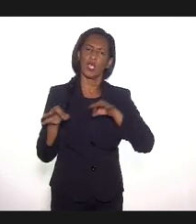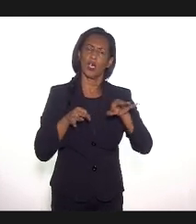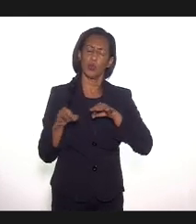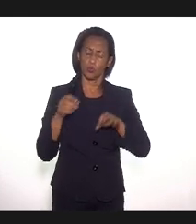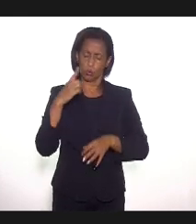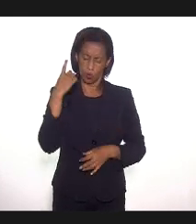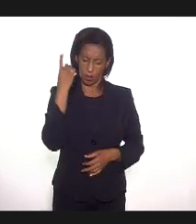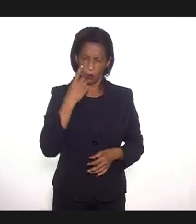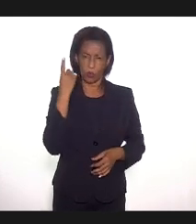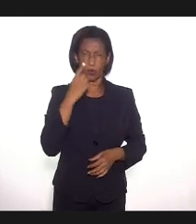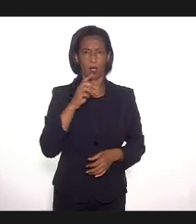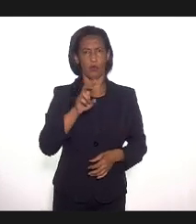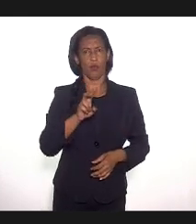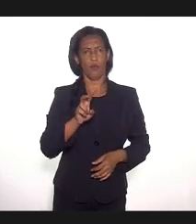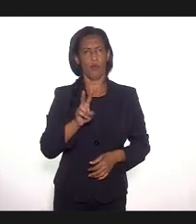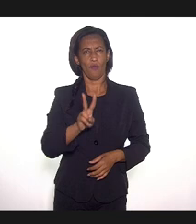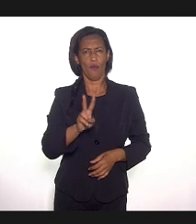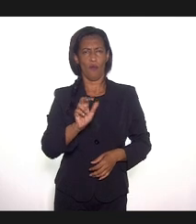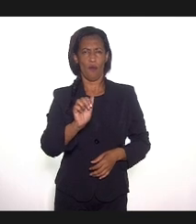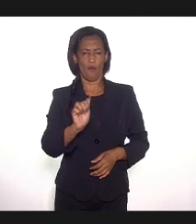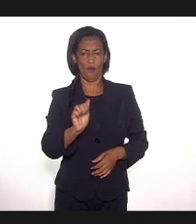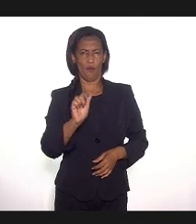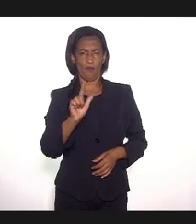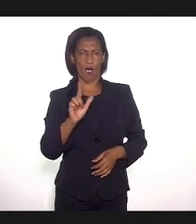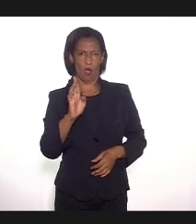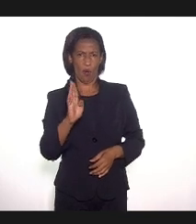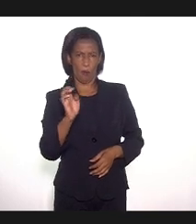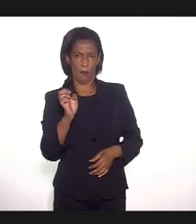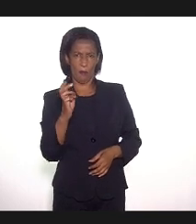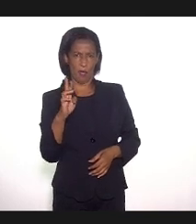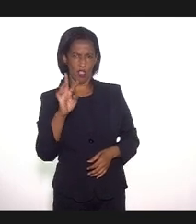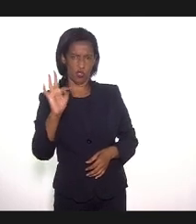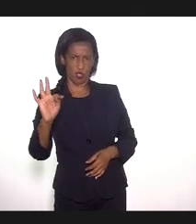do deputado Valbert, né?